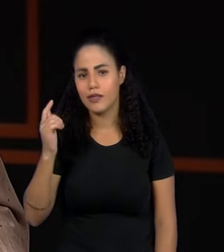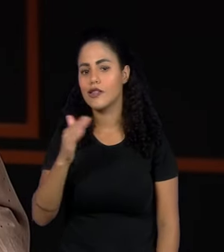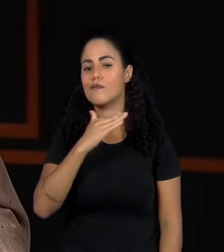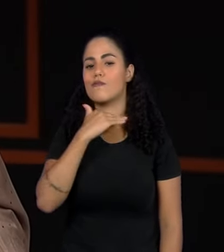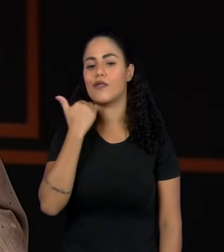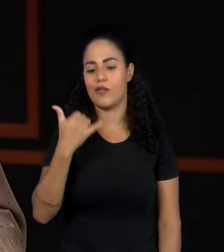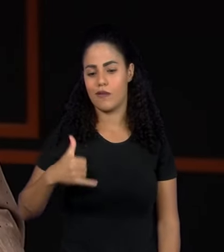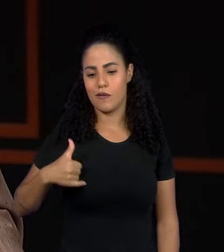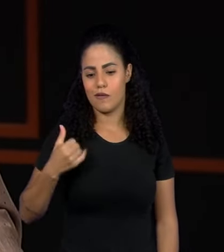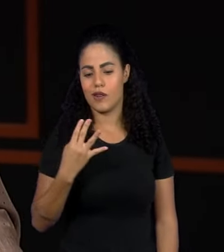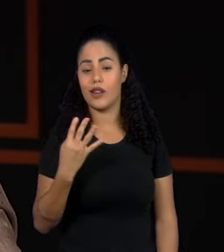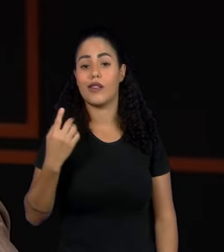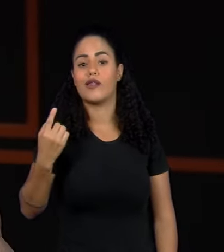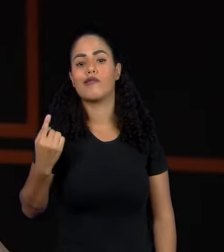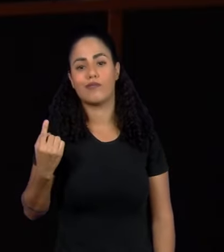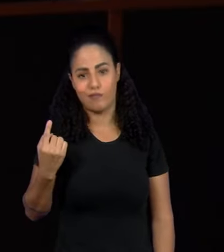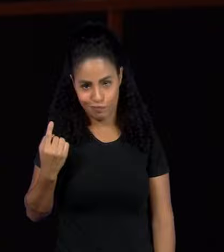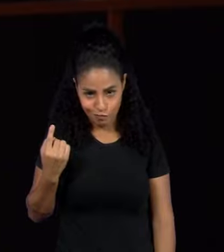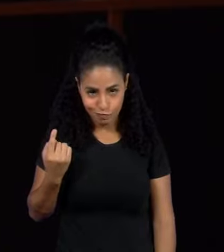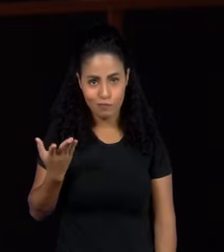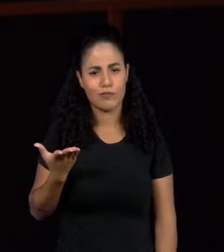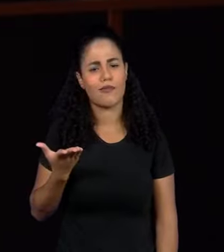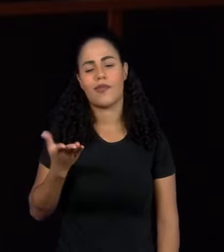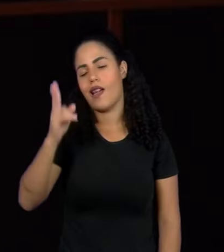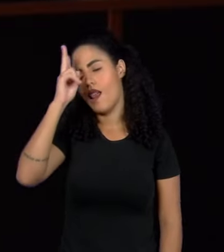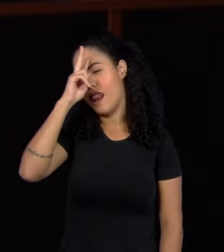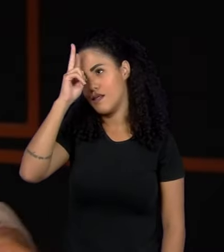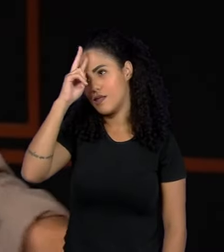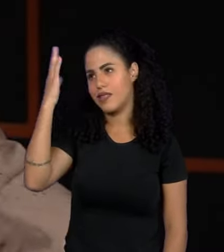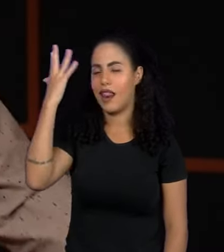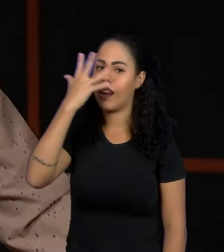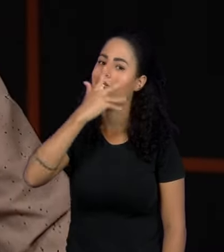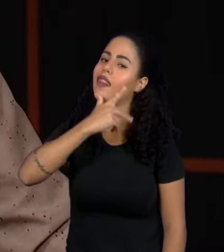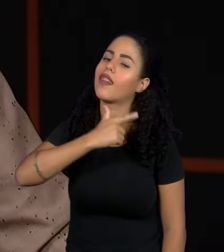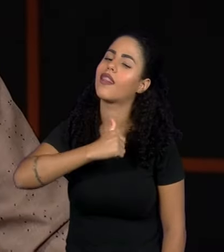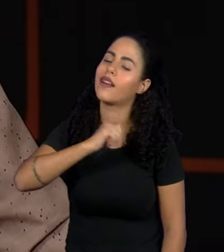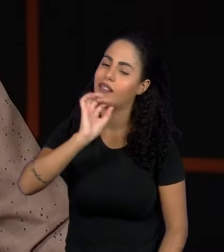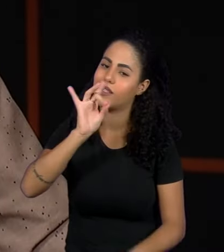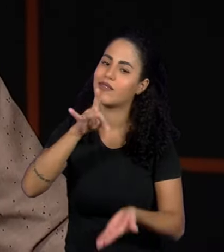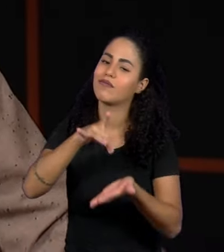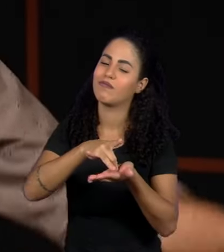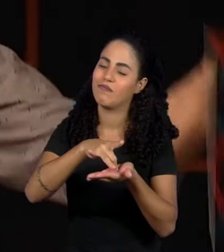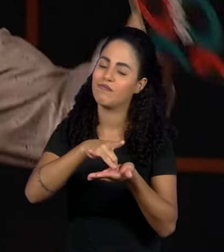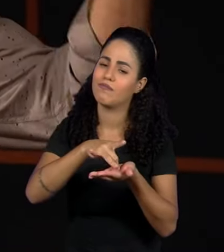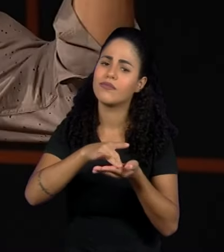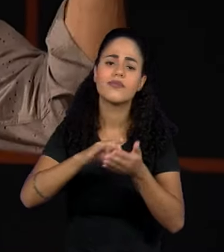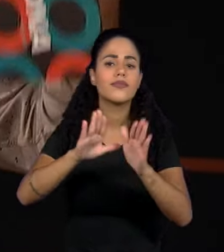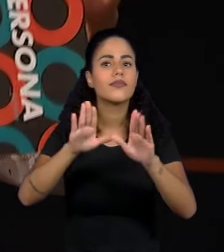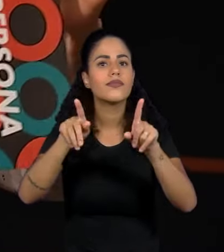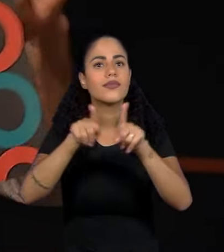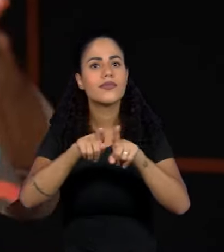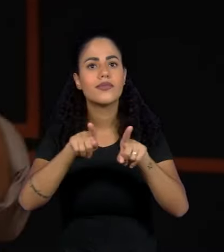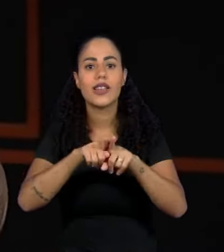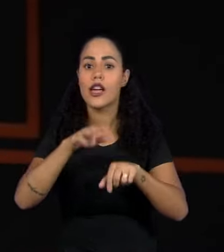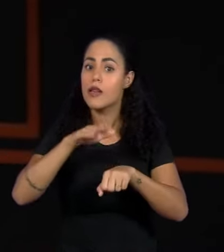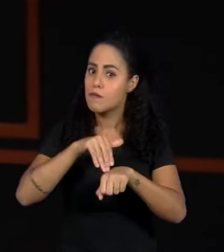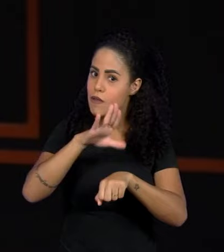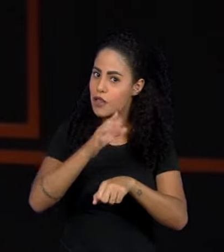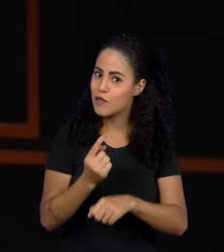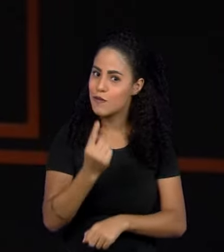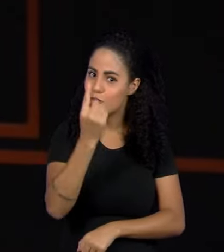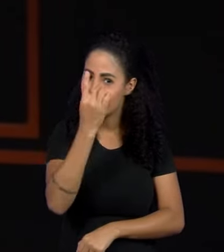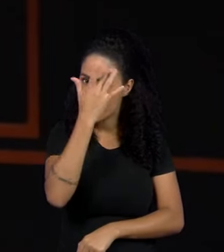aos 41 anos de idade. Uma bela lembrança mesmo, não? Bela lembrança. Nós temos ainda mais um convidado